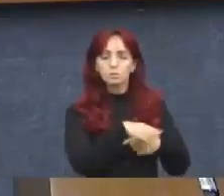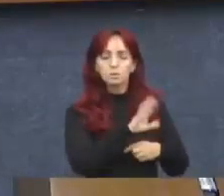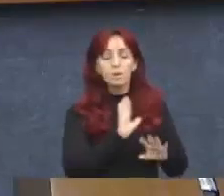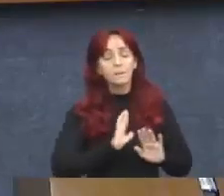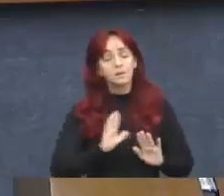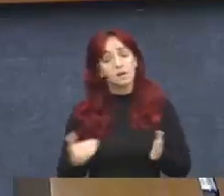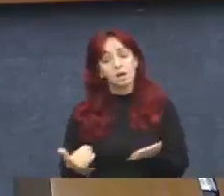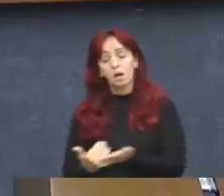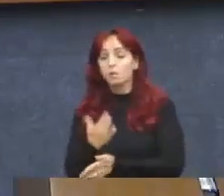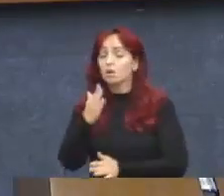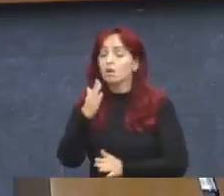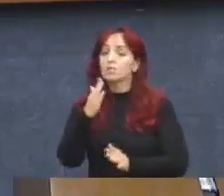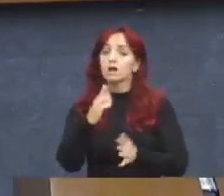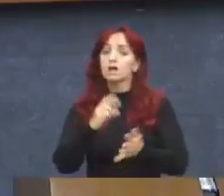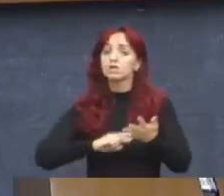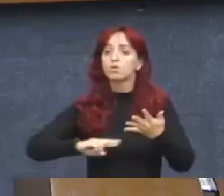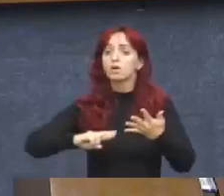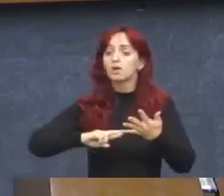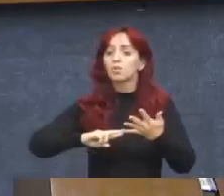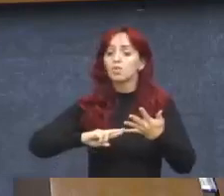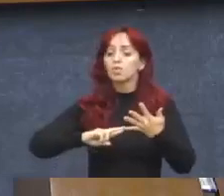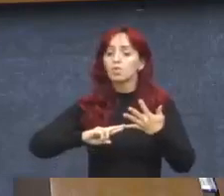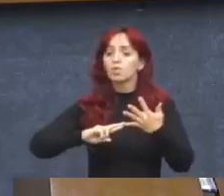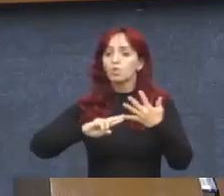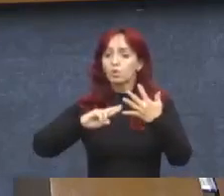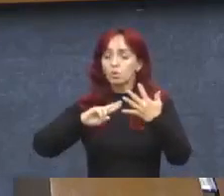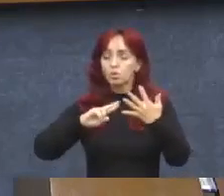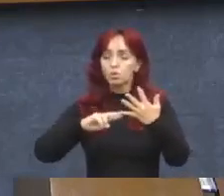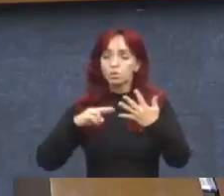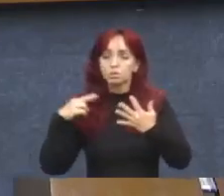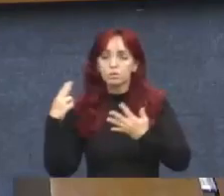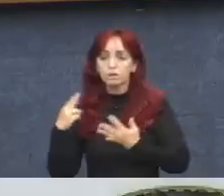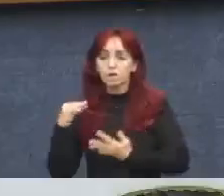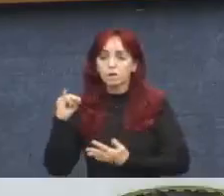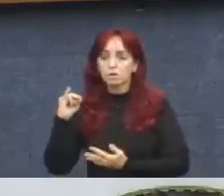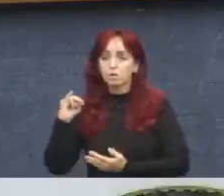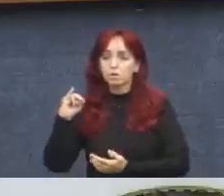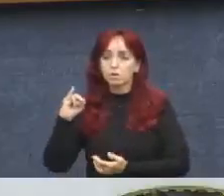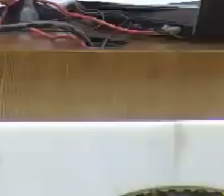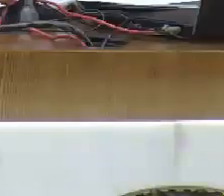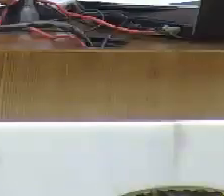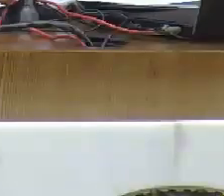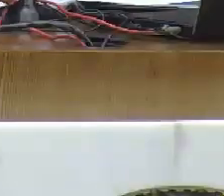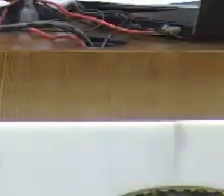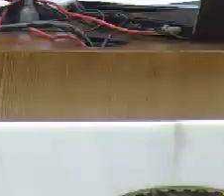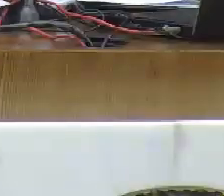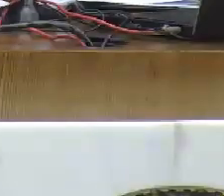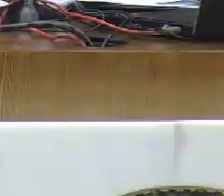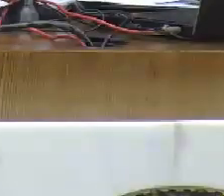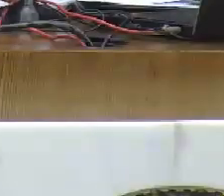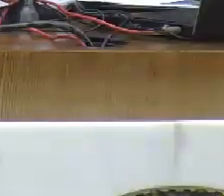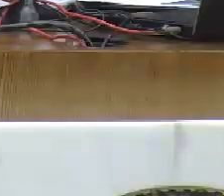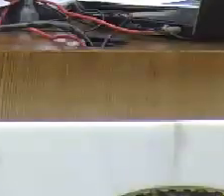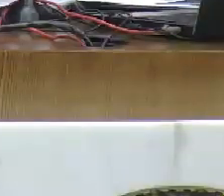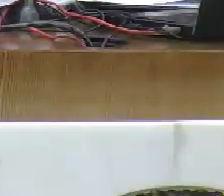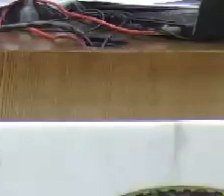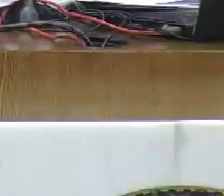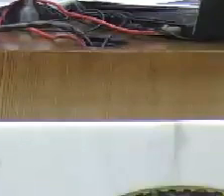Aprovado o recurso do vereador Irlan Melo, fica indeferido o requerimento